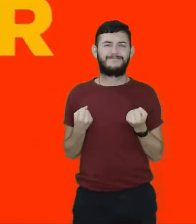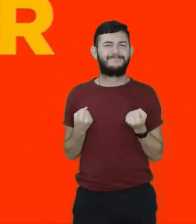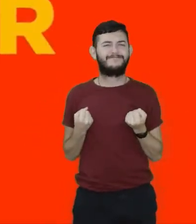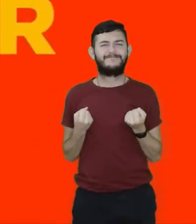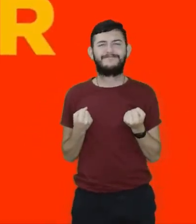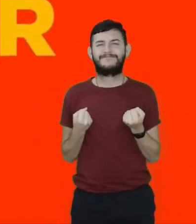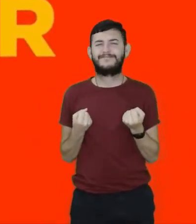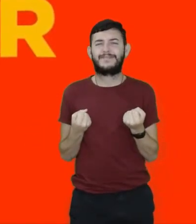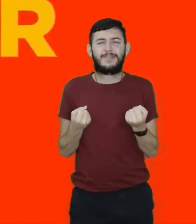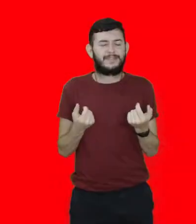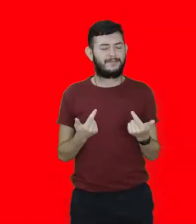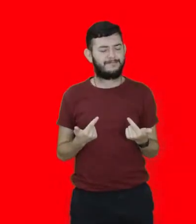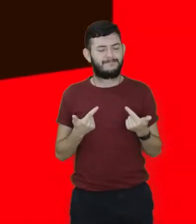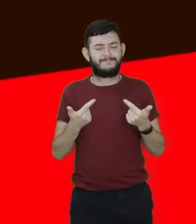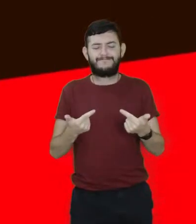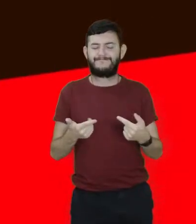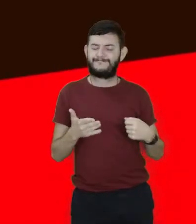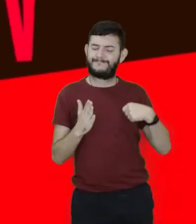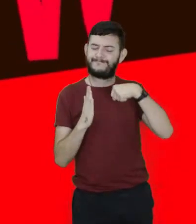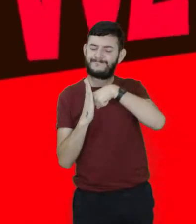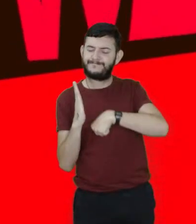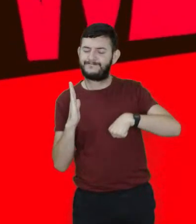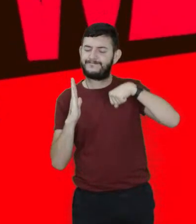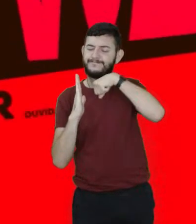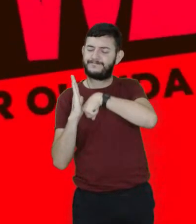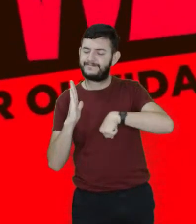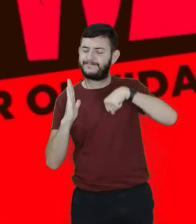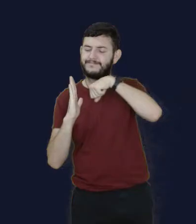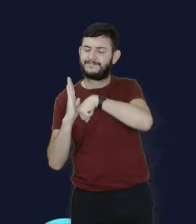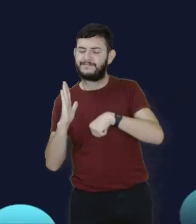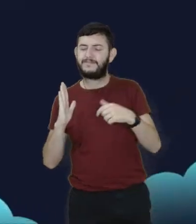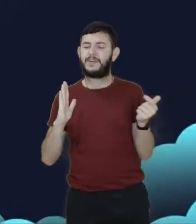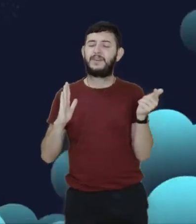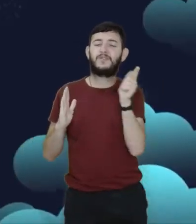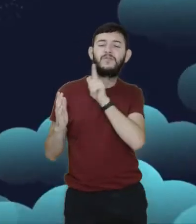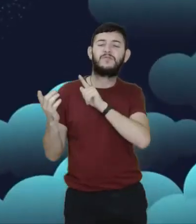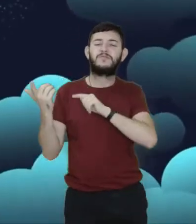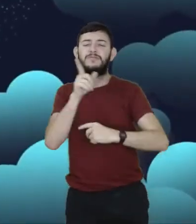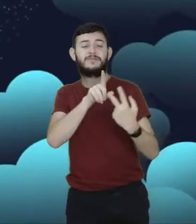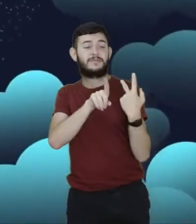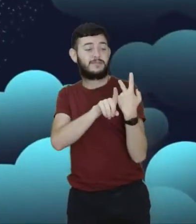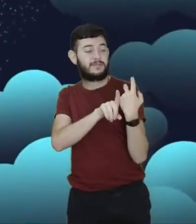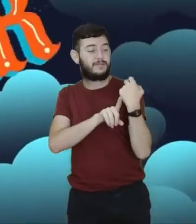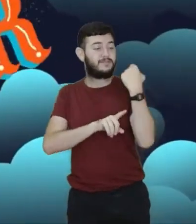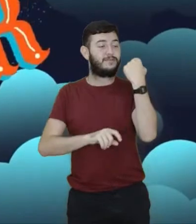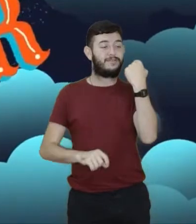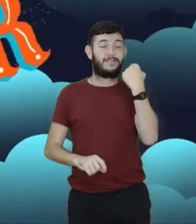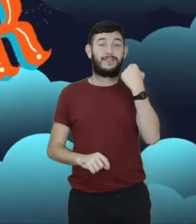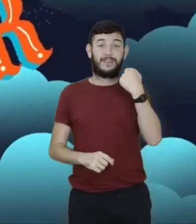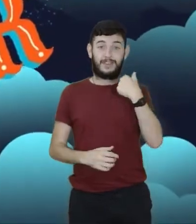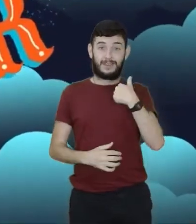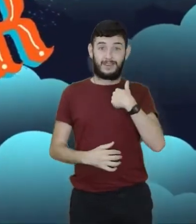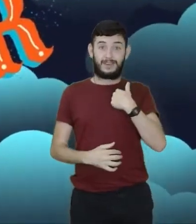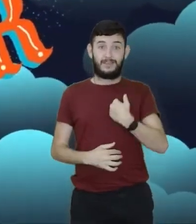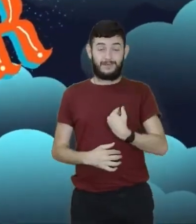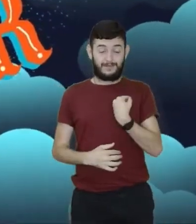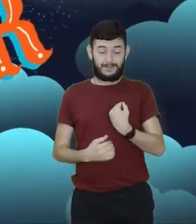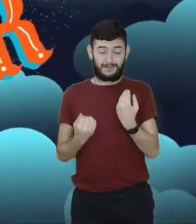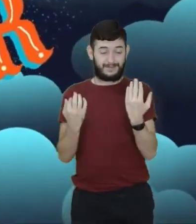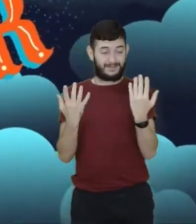batalhando pra vencer. Tenho voz pra ser ouvida, tenho sonhos pra